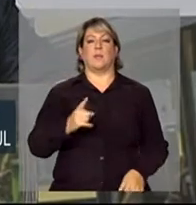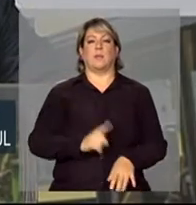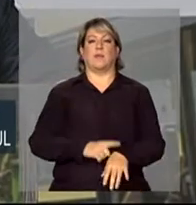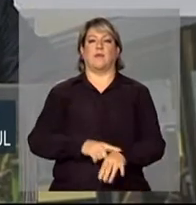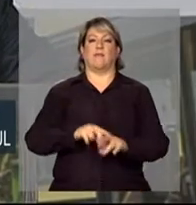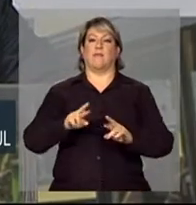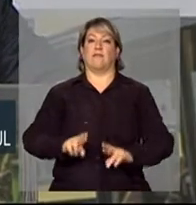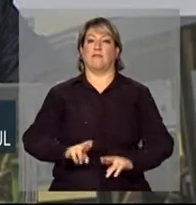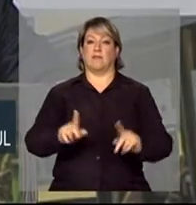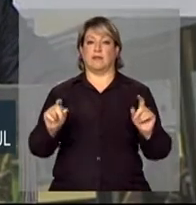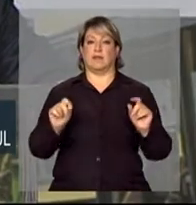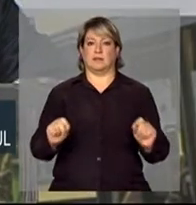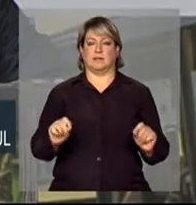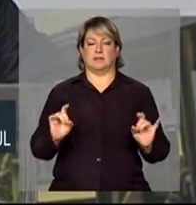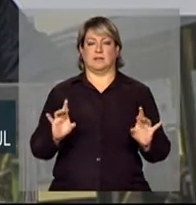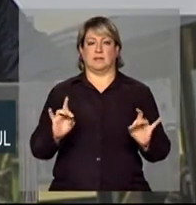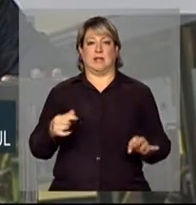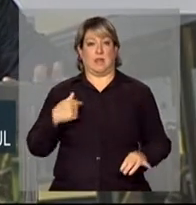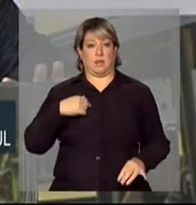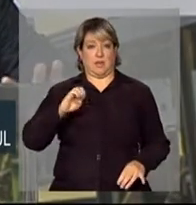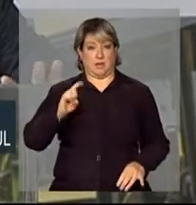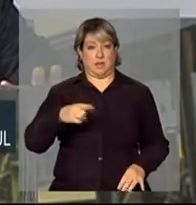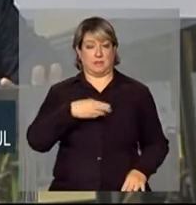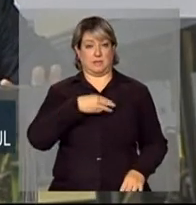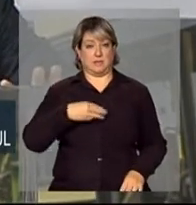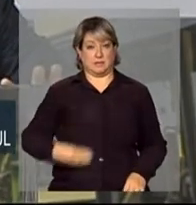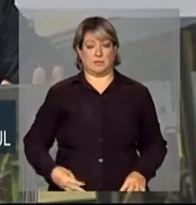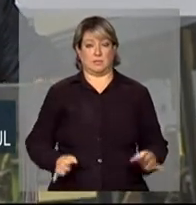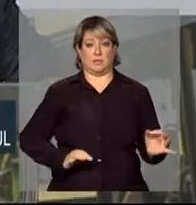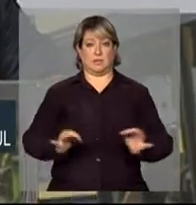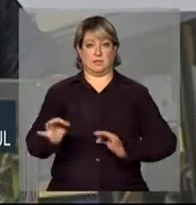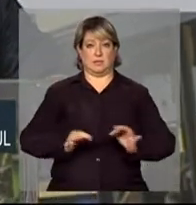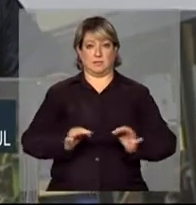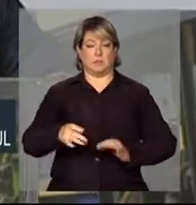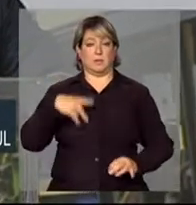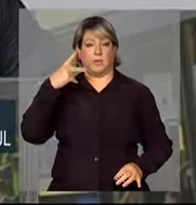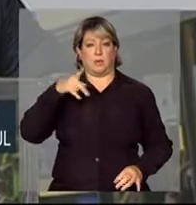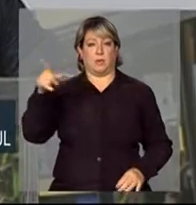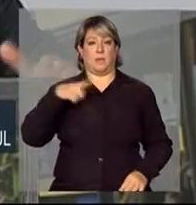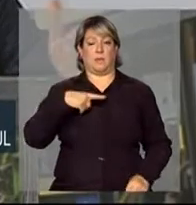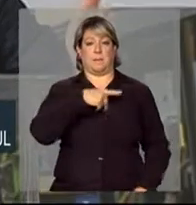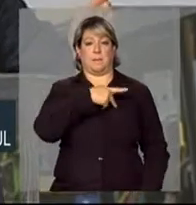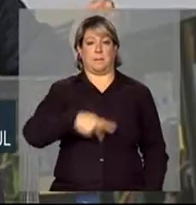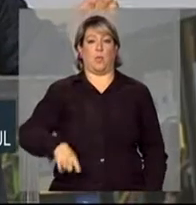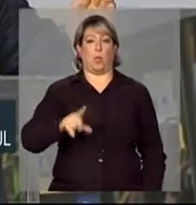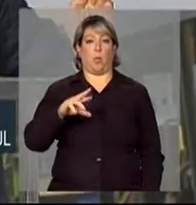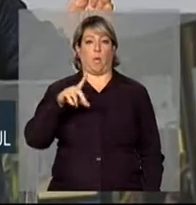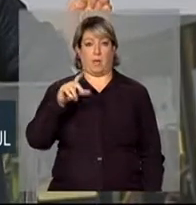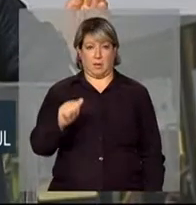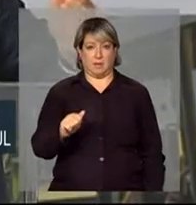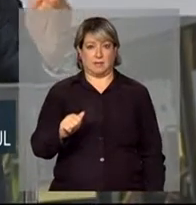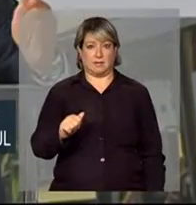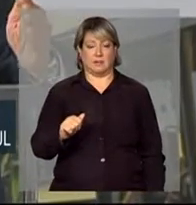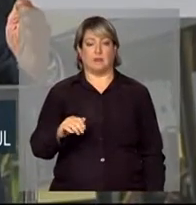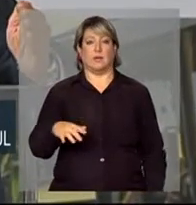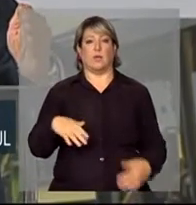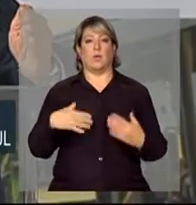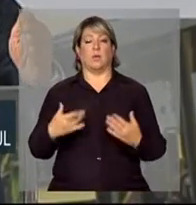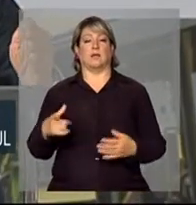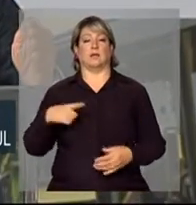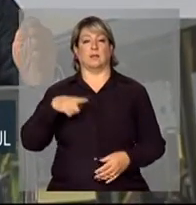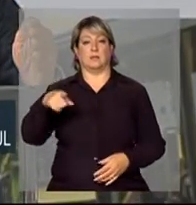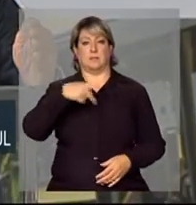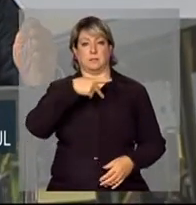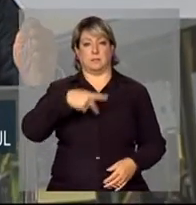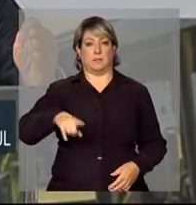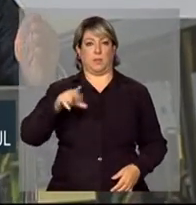diferente. Eu era ministro da coordenação política do presidente Lula, quando, mandatado pelo